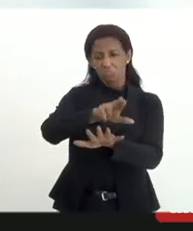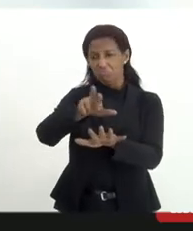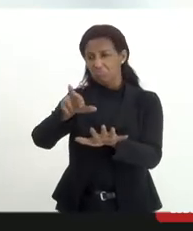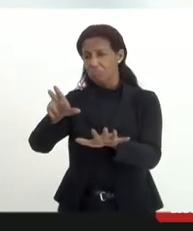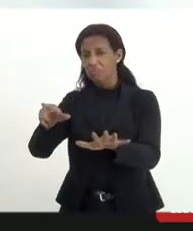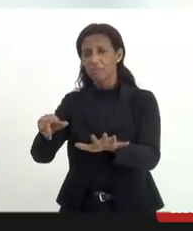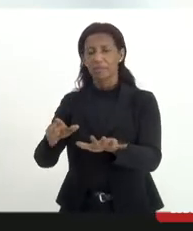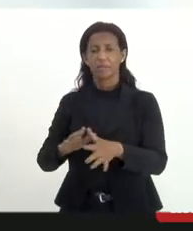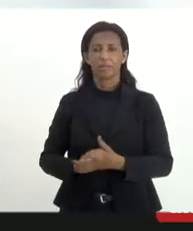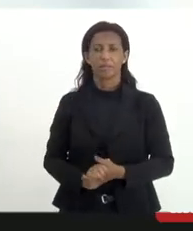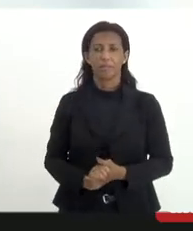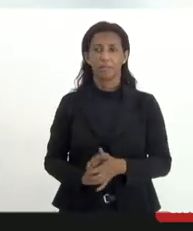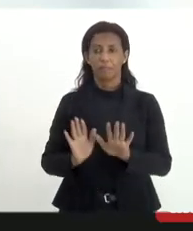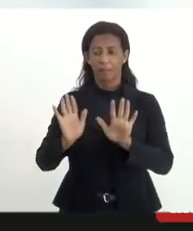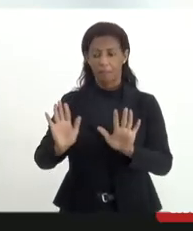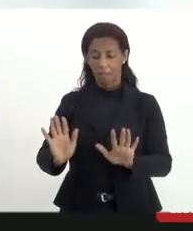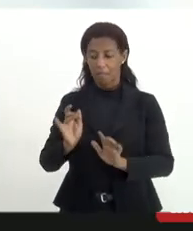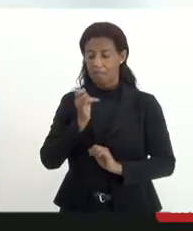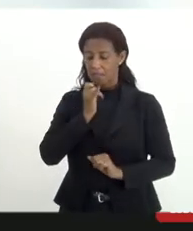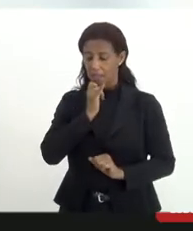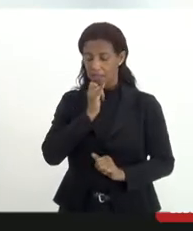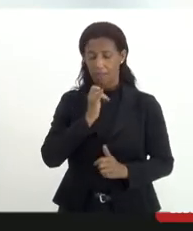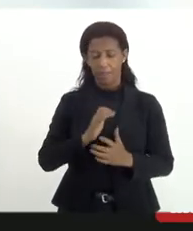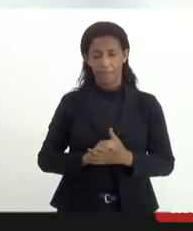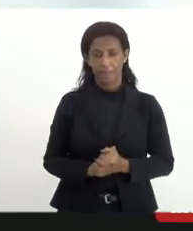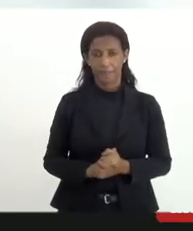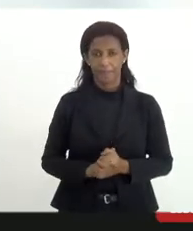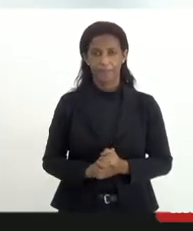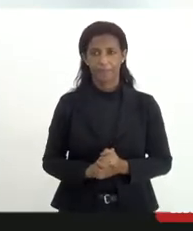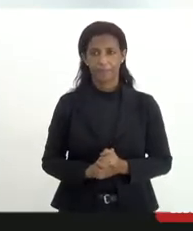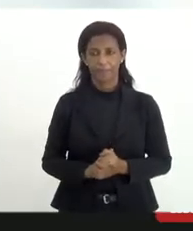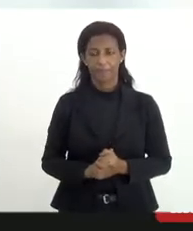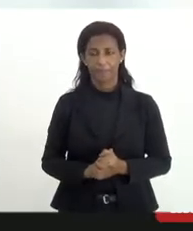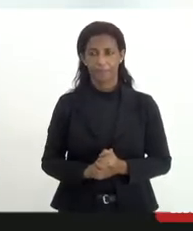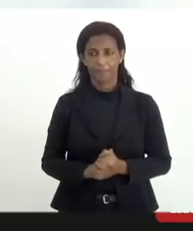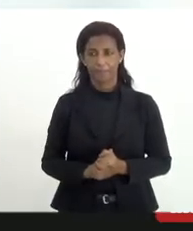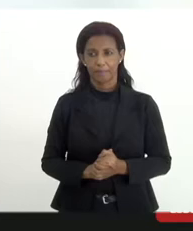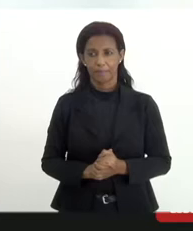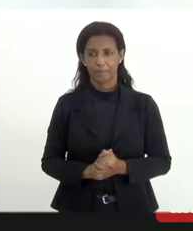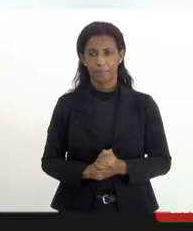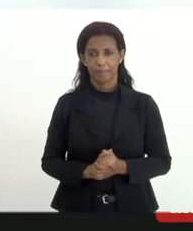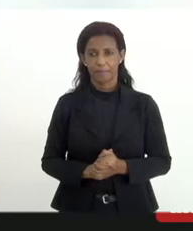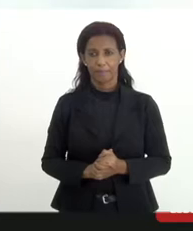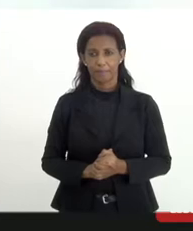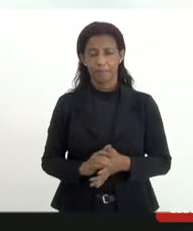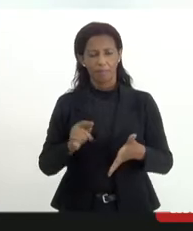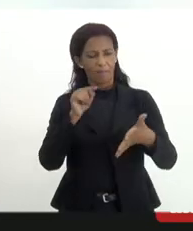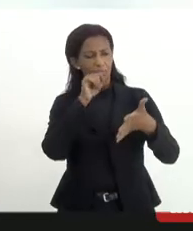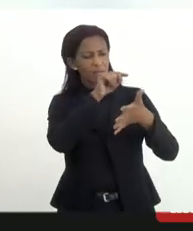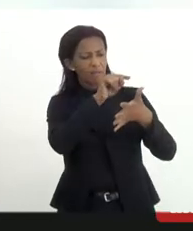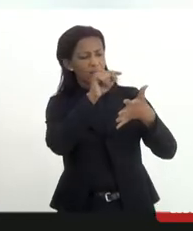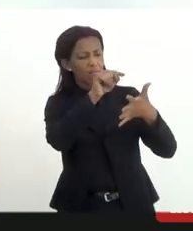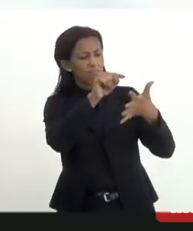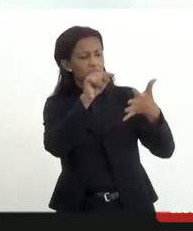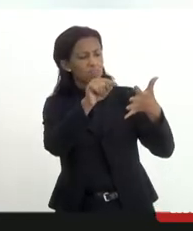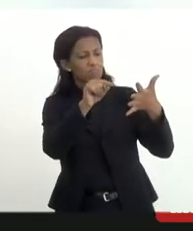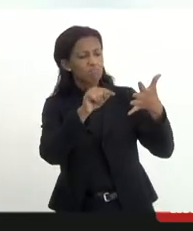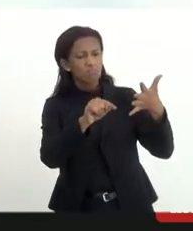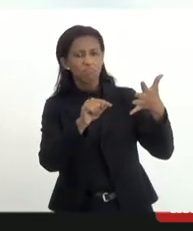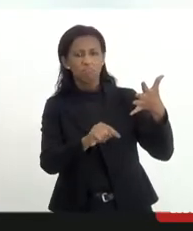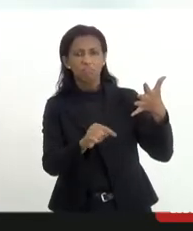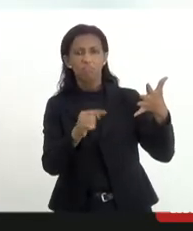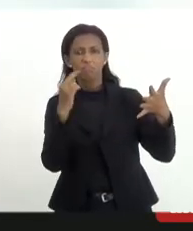ordens, mas, por exemplo, a revisão de diversos itens.